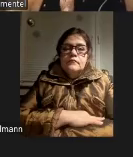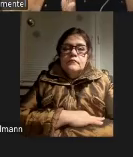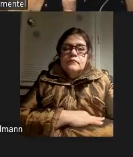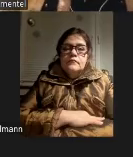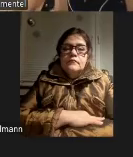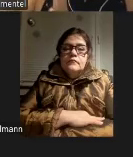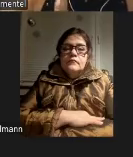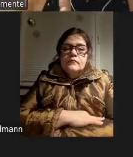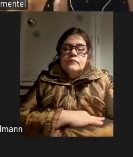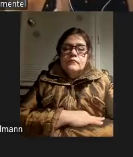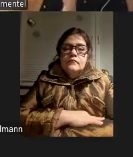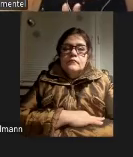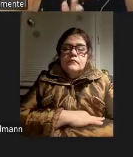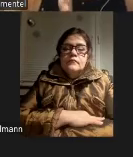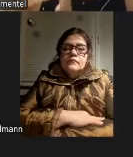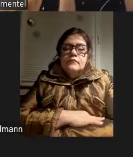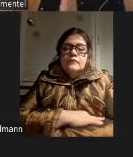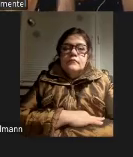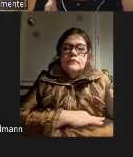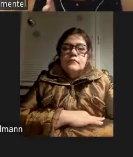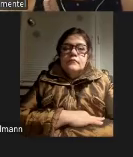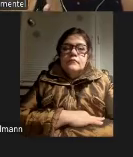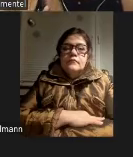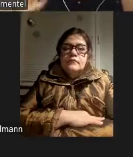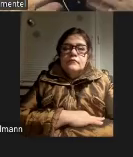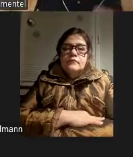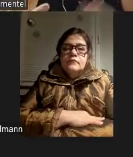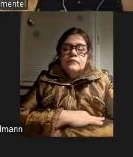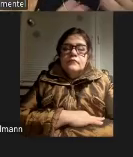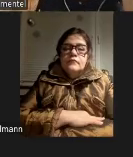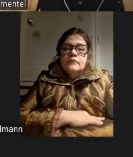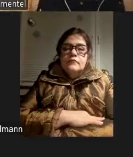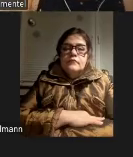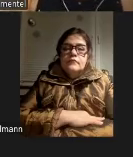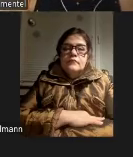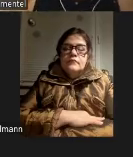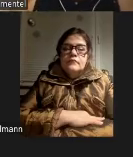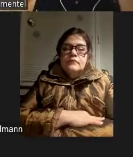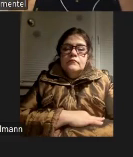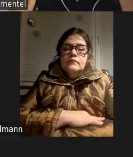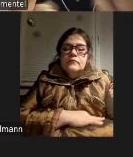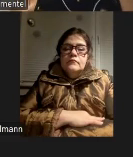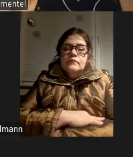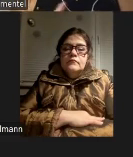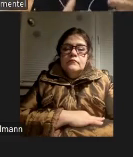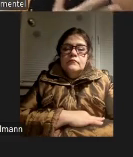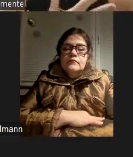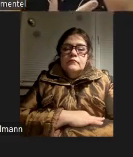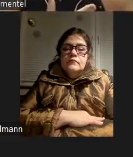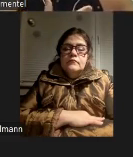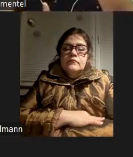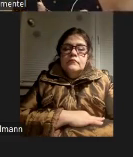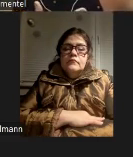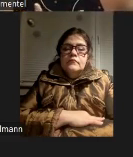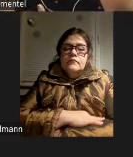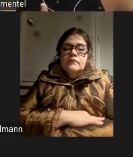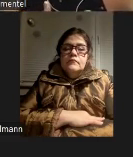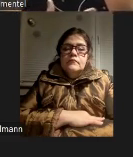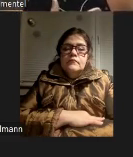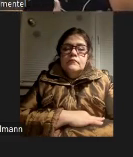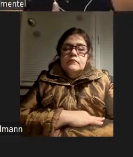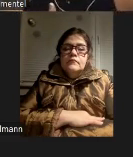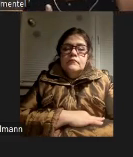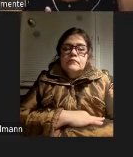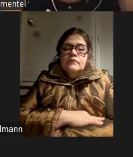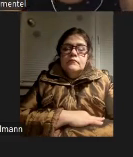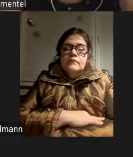ali em desenvolvimento, neurônio, sinapse, né, cérebro. Então, ele precisa dormir mais tempo. E depois a gente vai evoluindo esse tempo